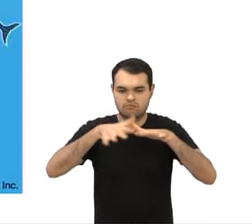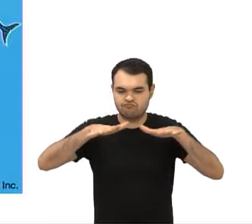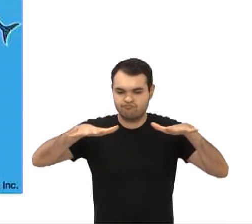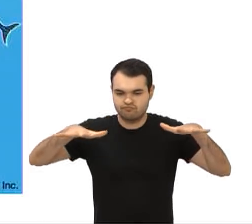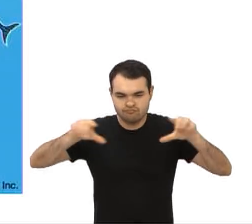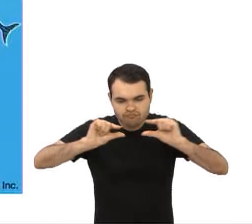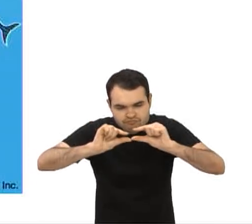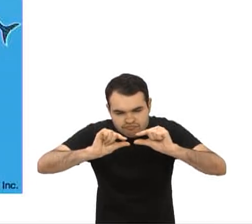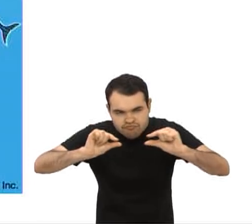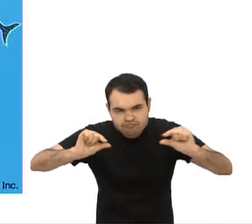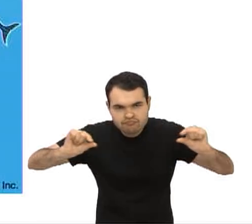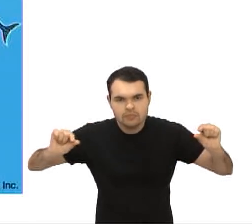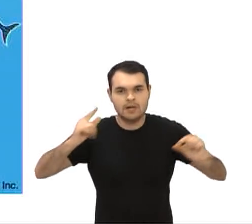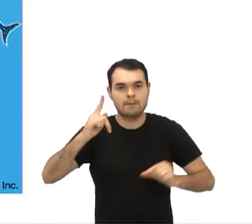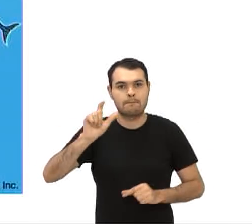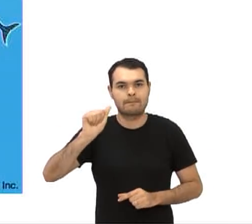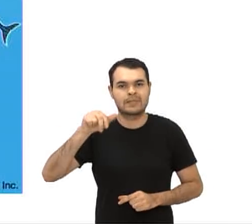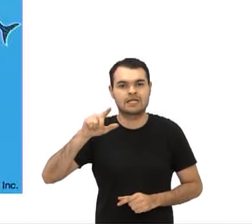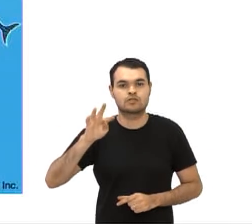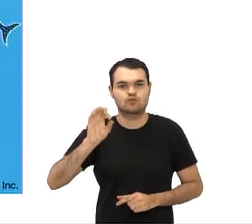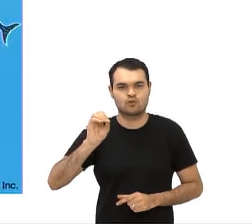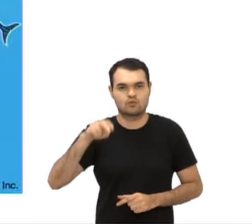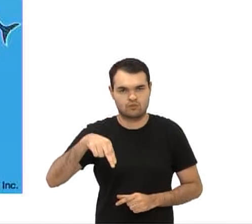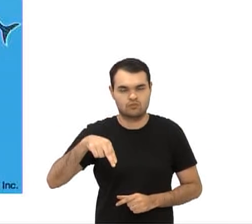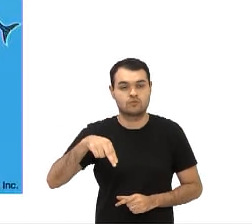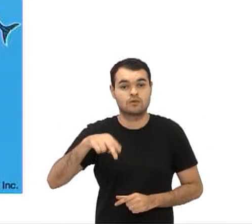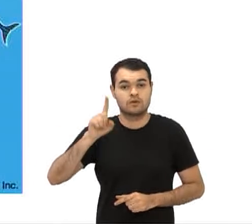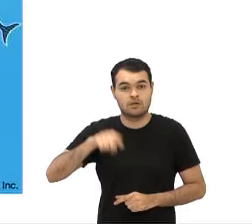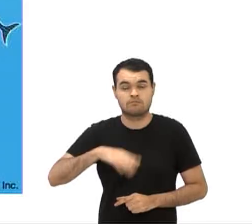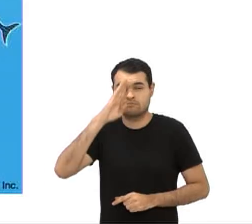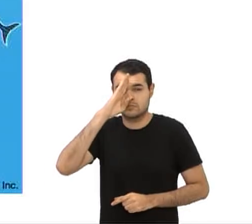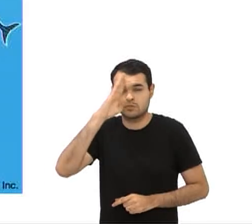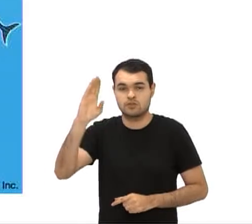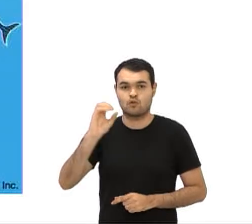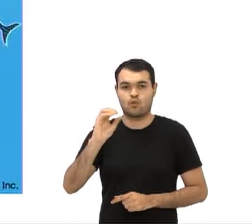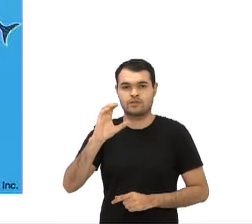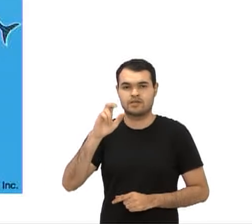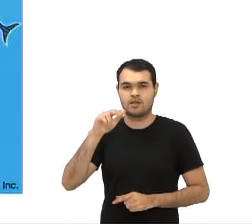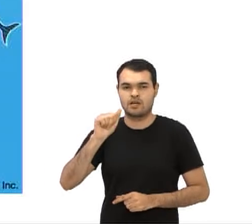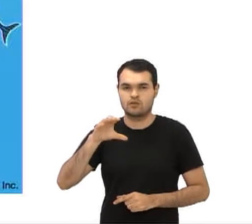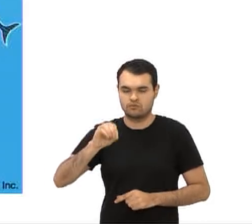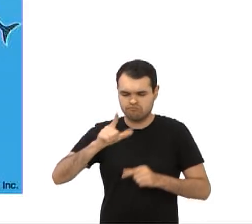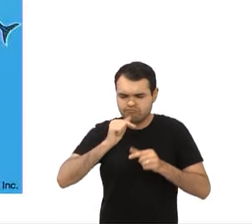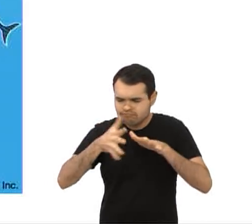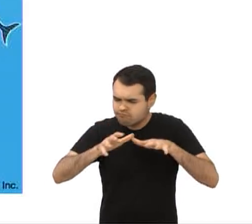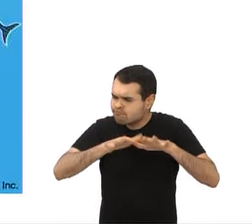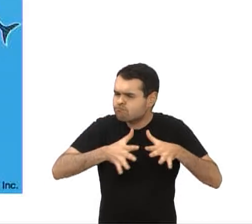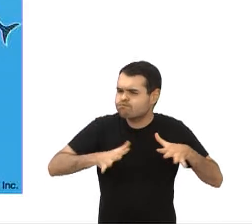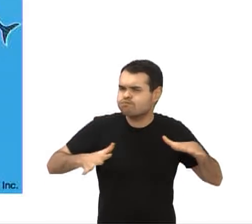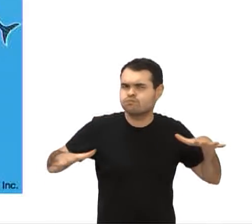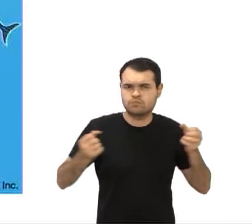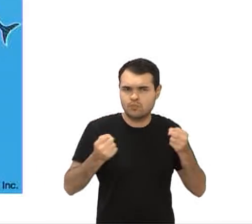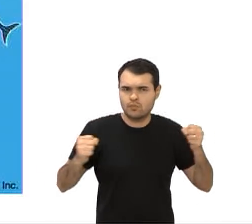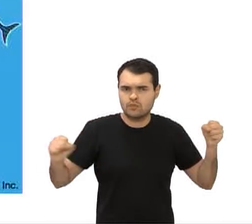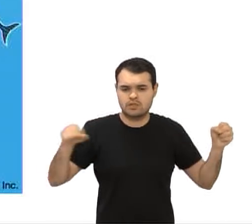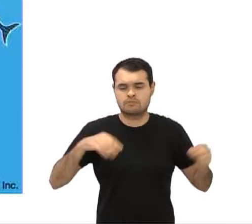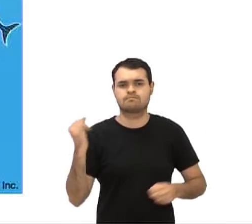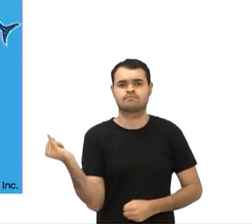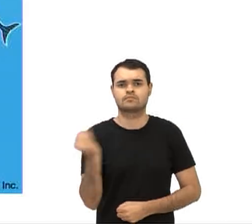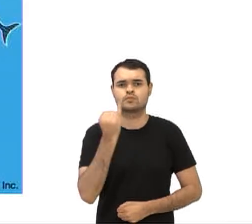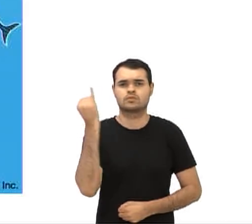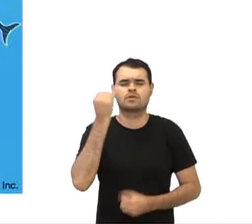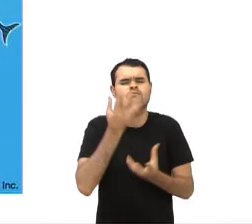águas, principalmente nos oceanos. Então, eles são extremamente importantes porque são a fonte de